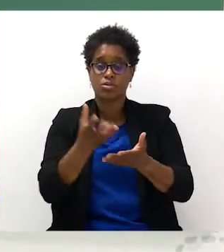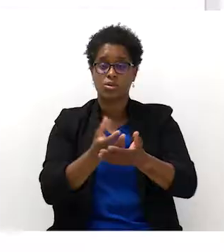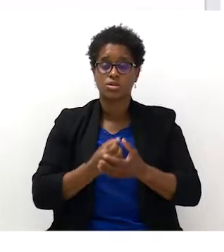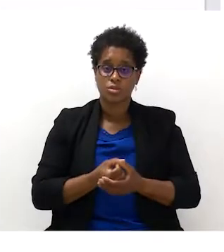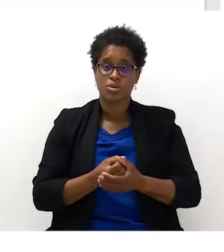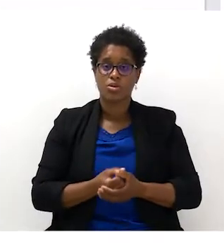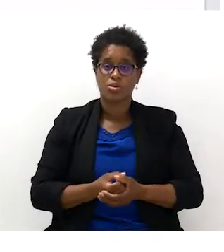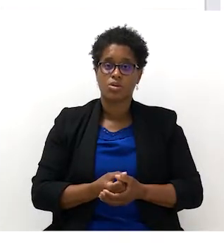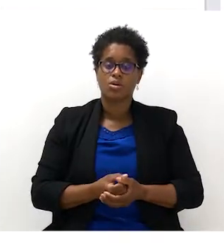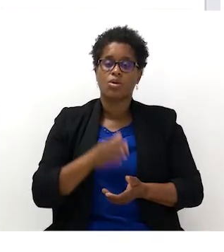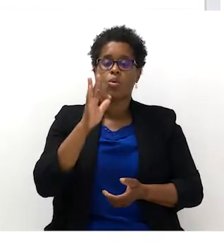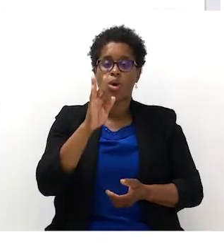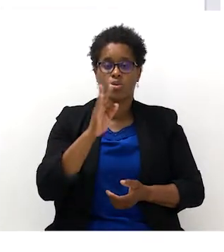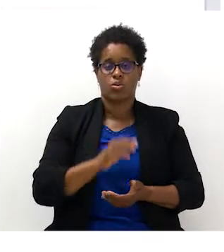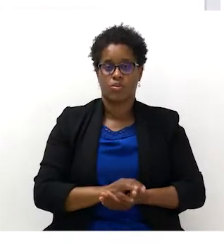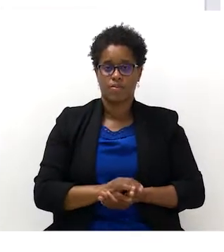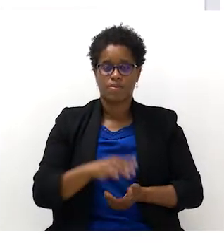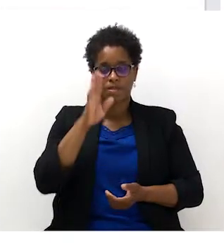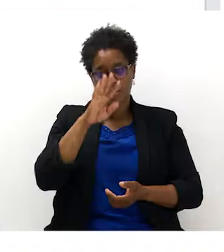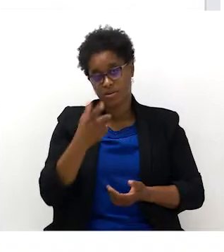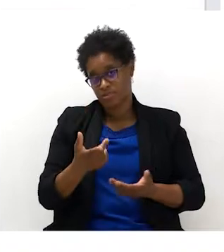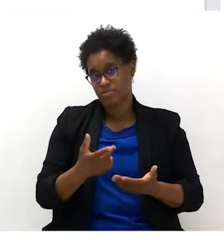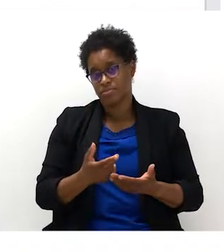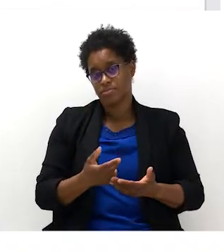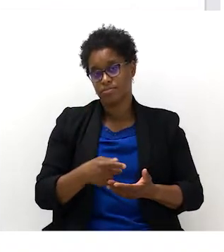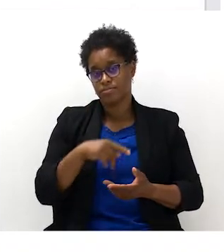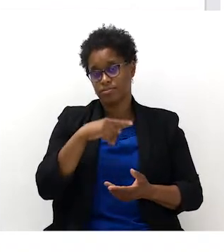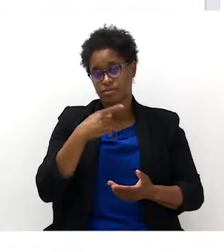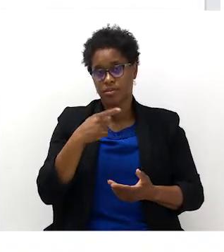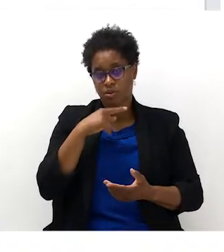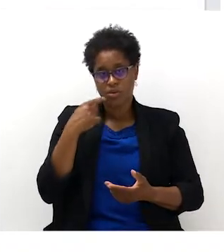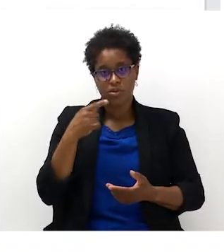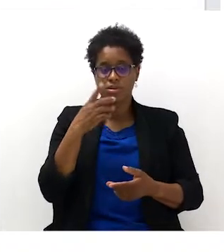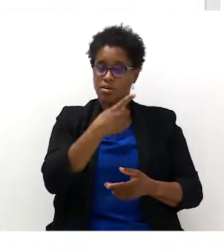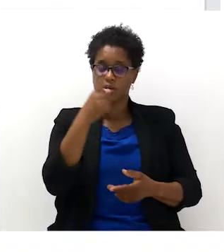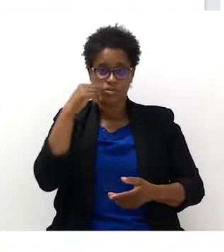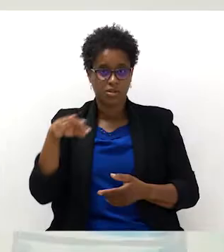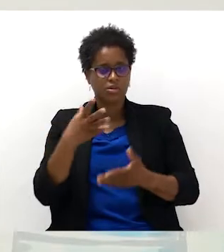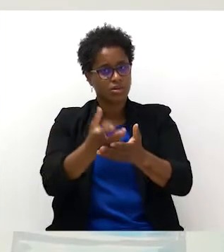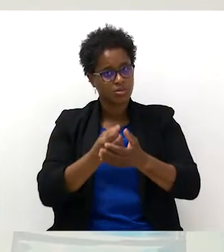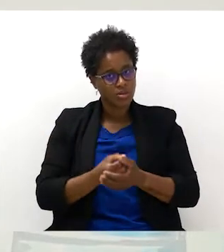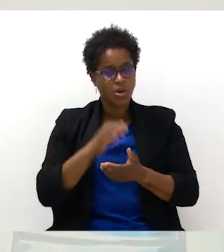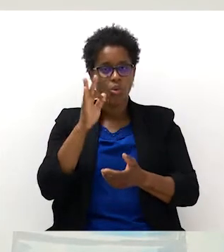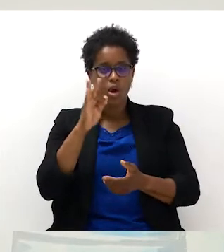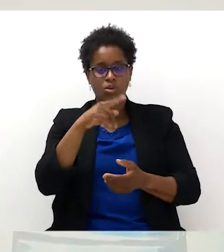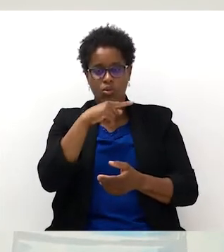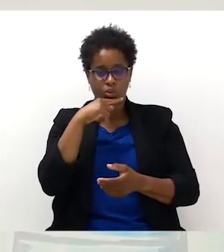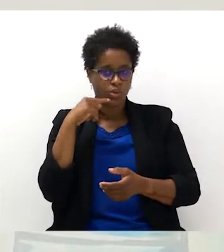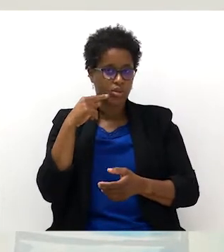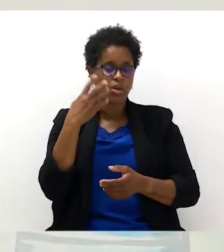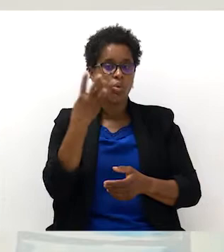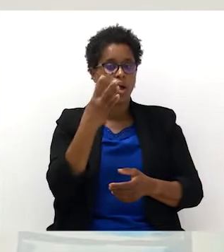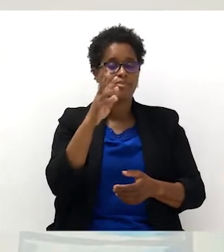recebeu 4. Se fossem repesados, cada menino receberia 4 repesados. Então, 4